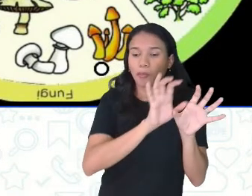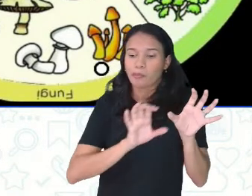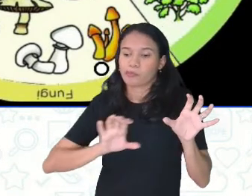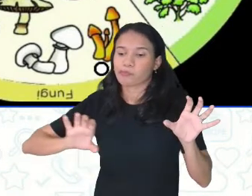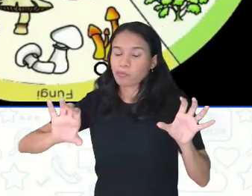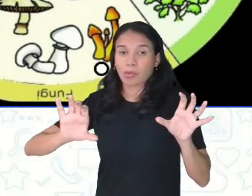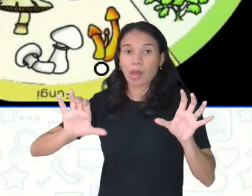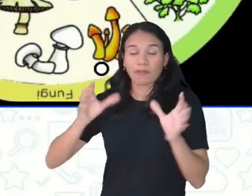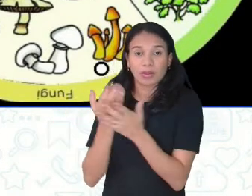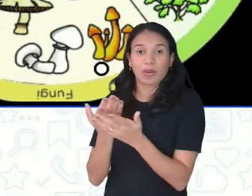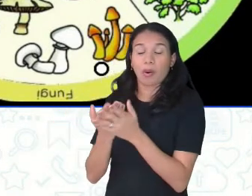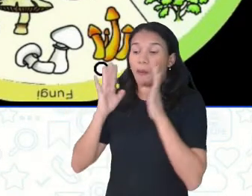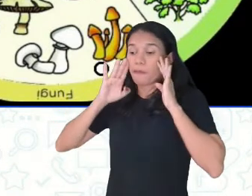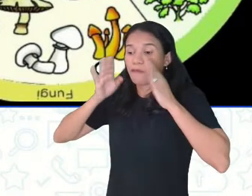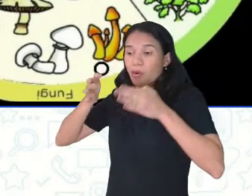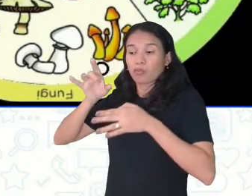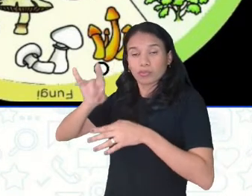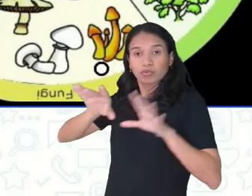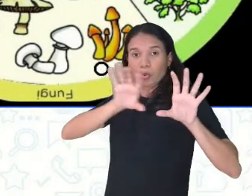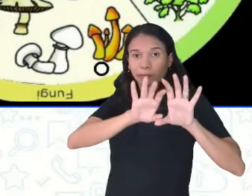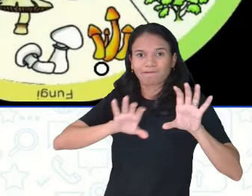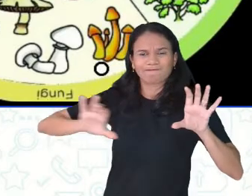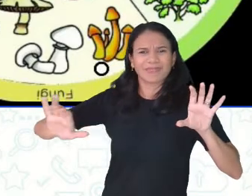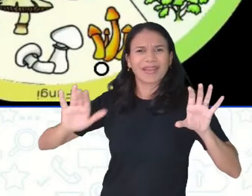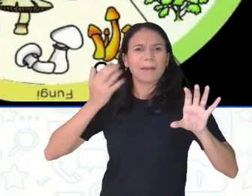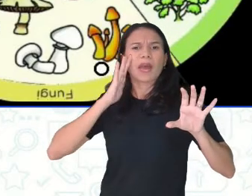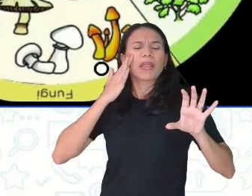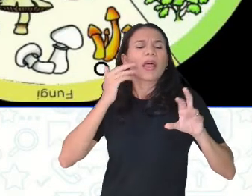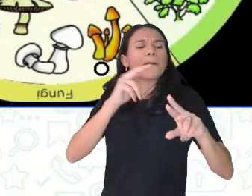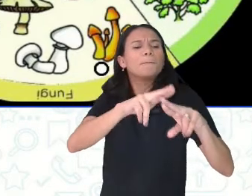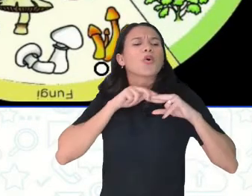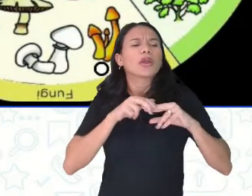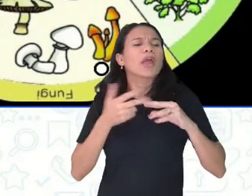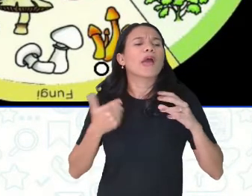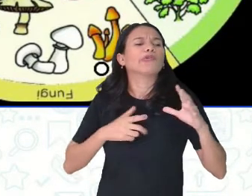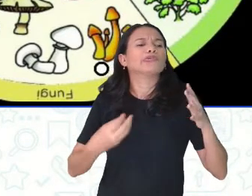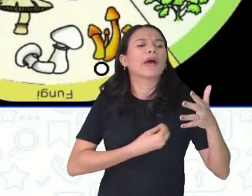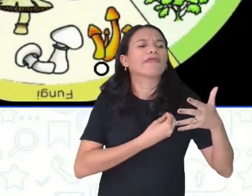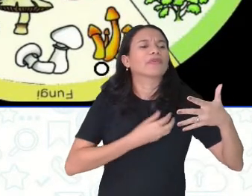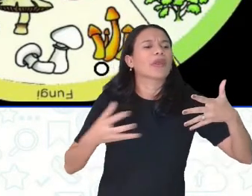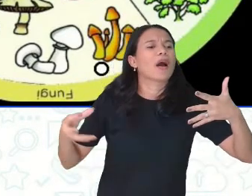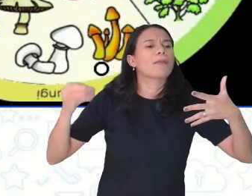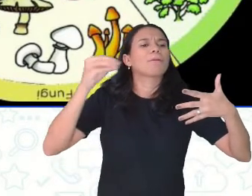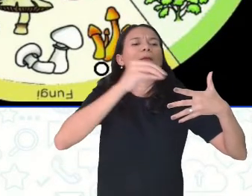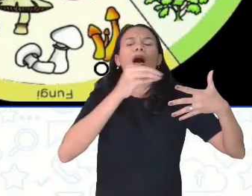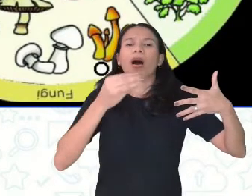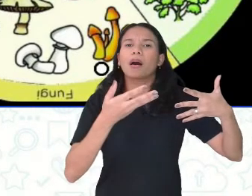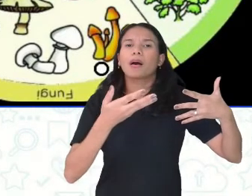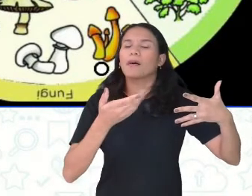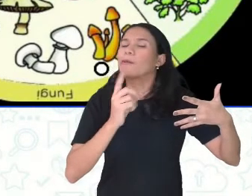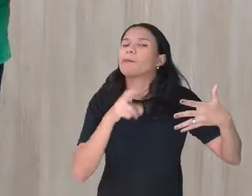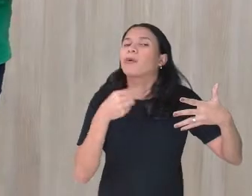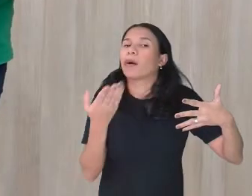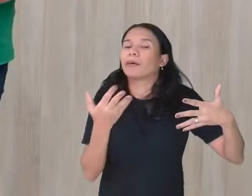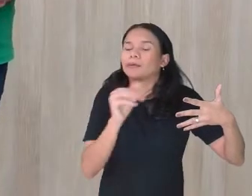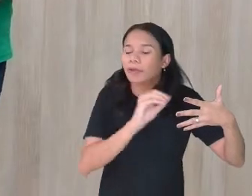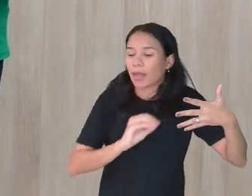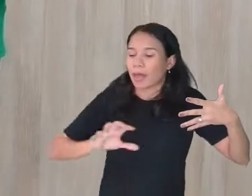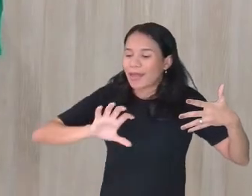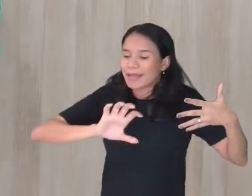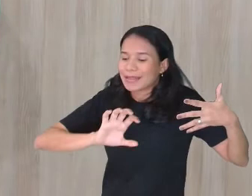uma aula só de vírus para a gente entender por que ele não está dentro dessa mandala de seres vivos.